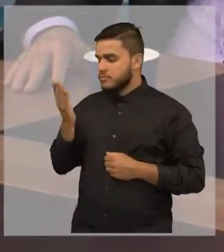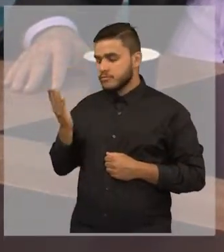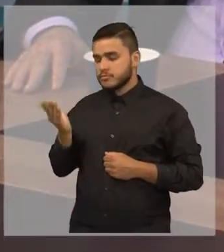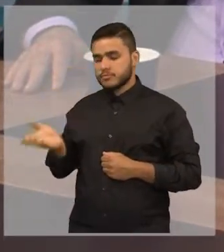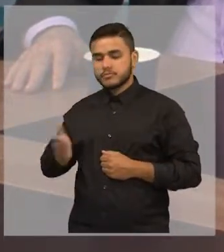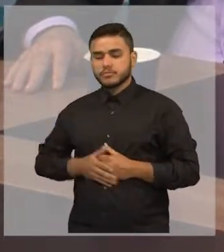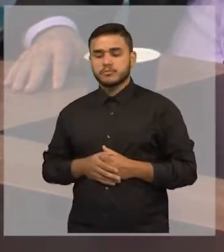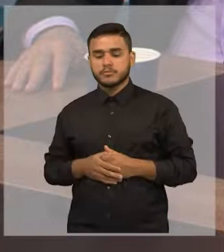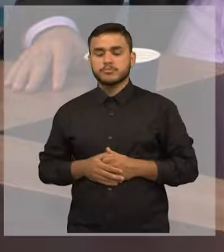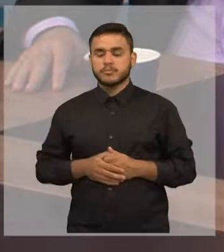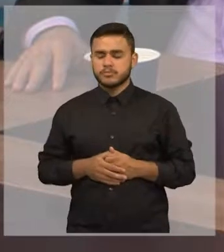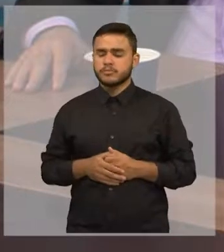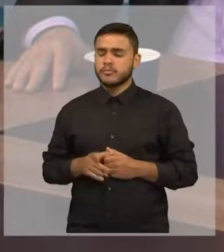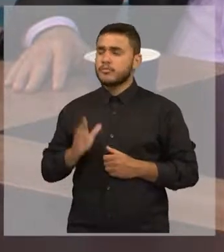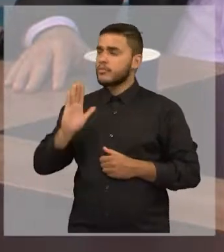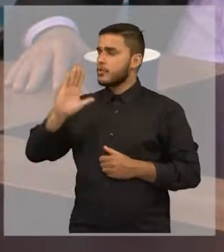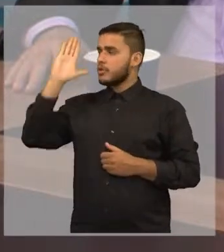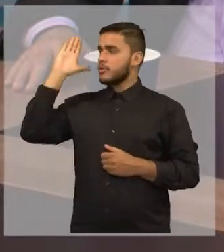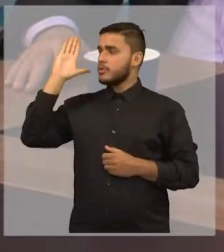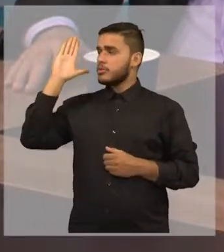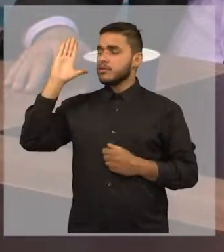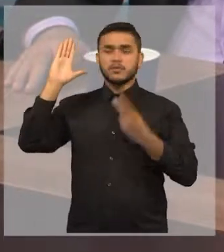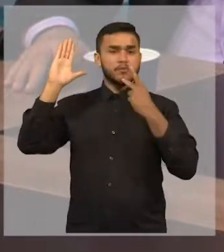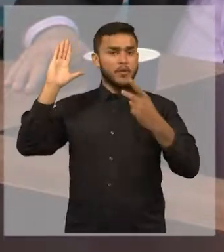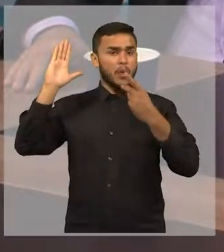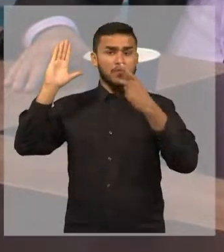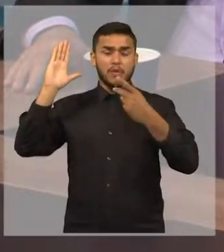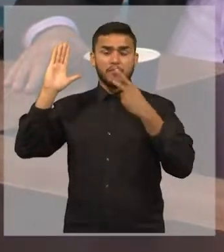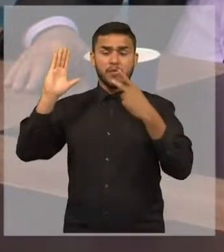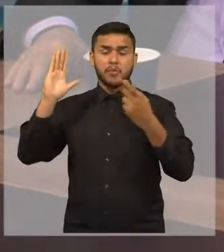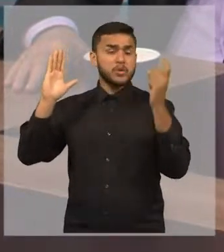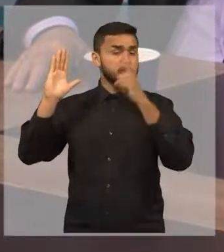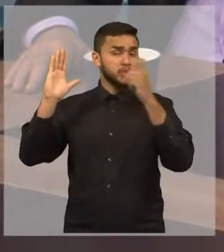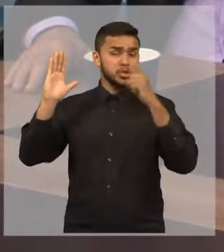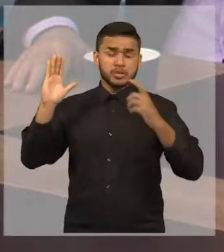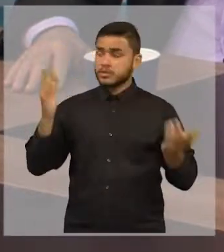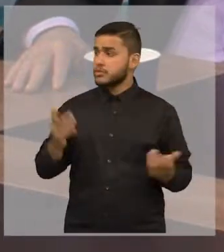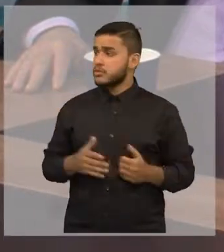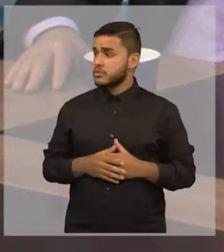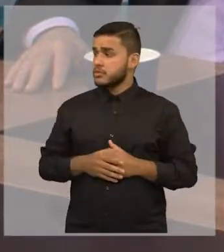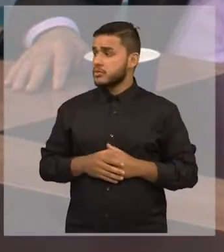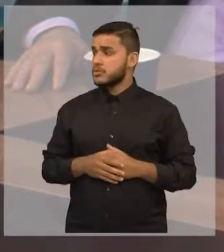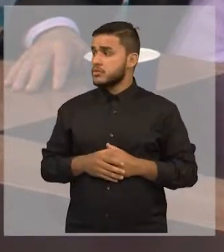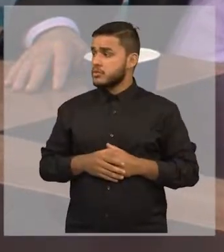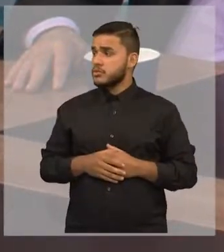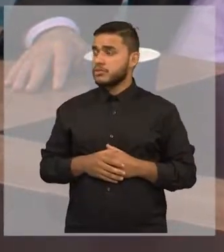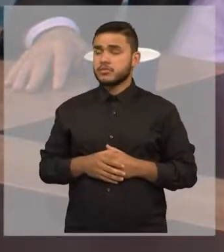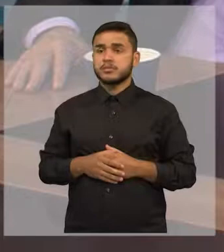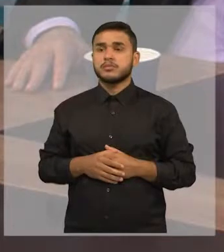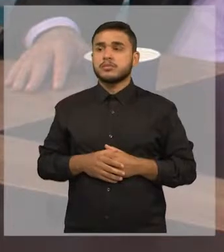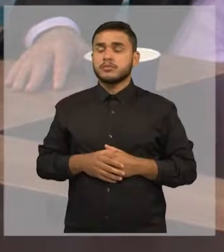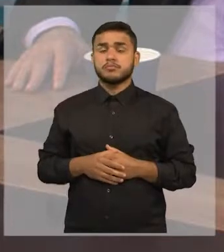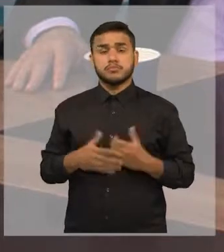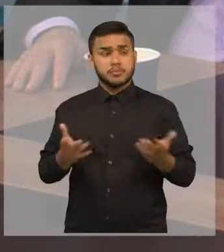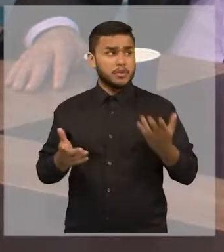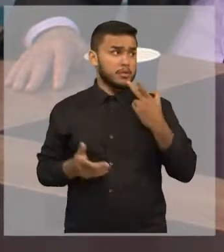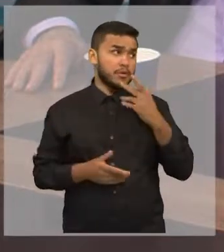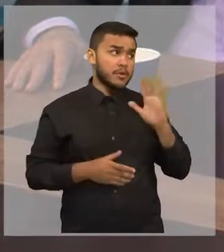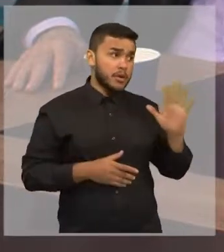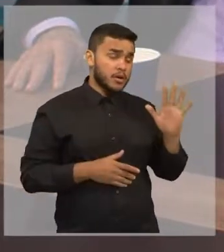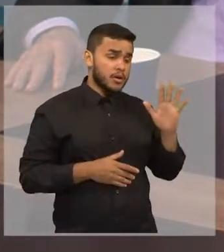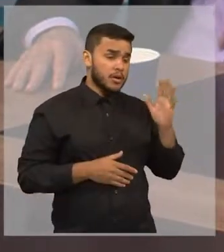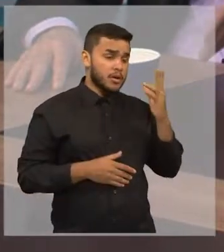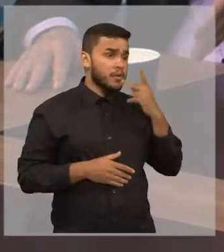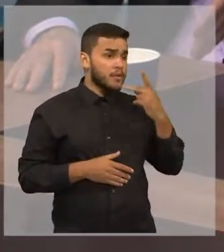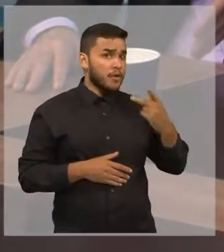muito baseada em verdades. A gente está vendo que no caso dele não. Ele achava que